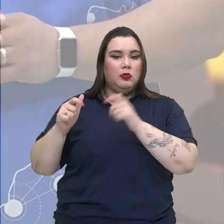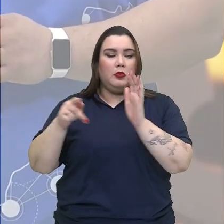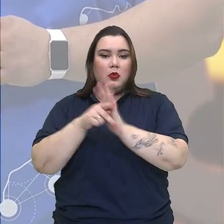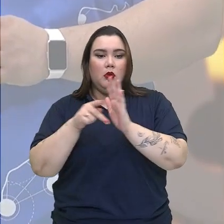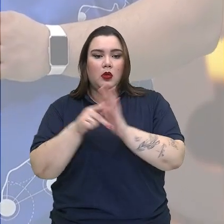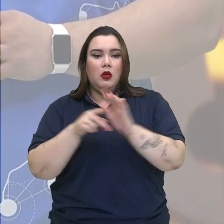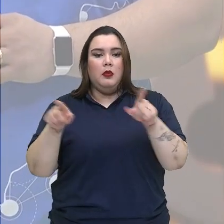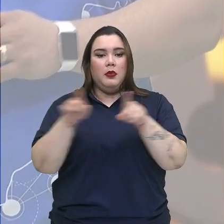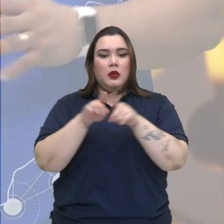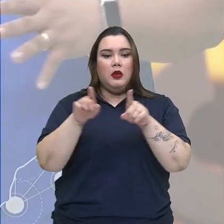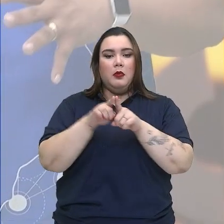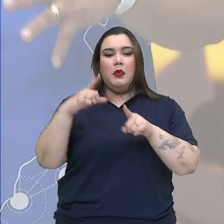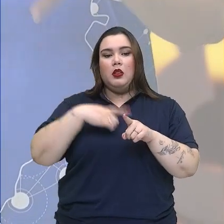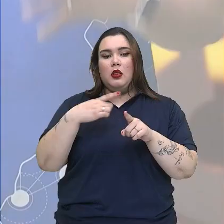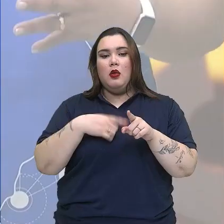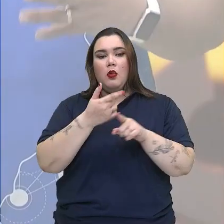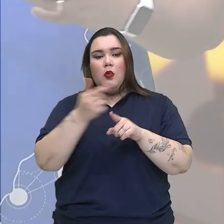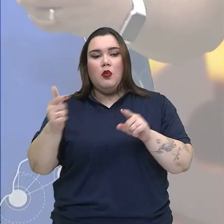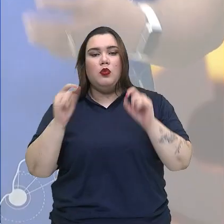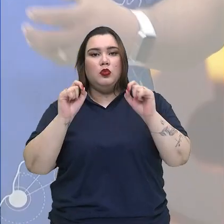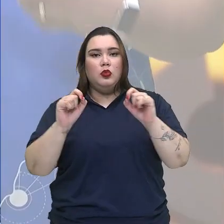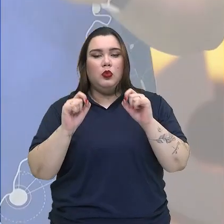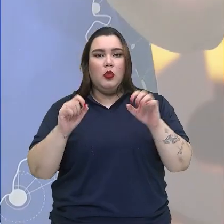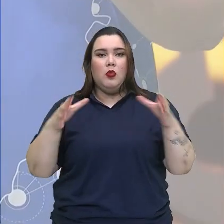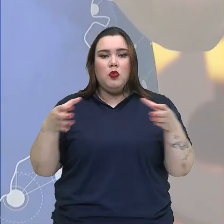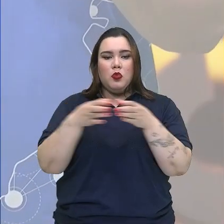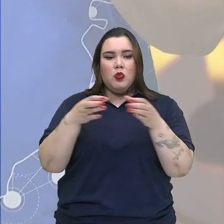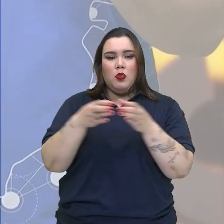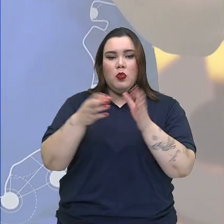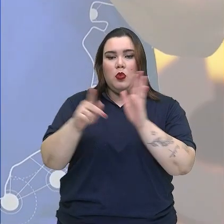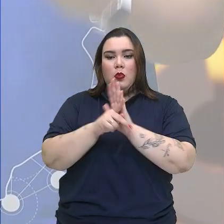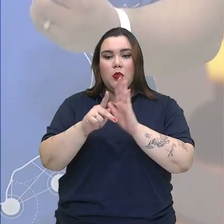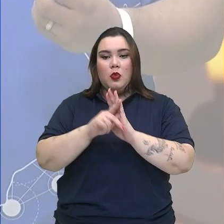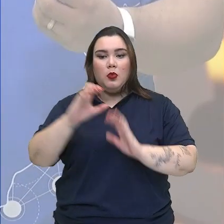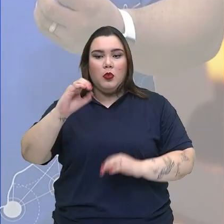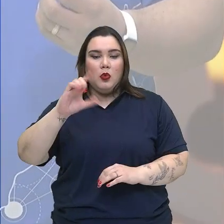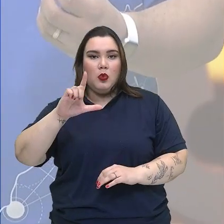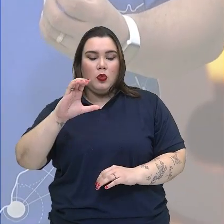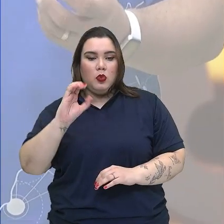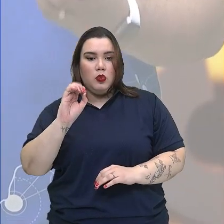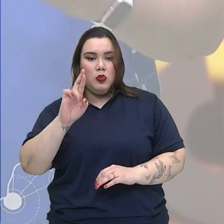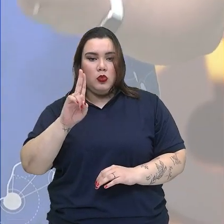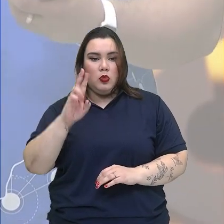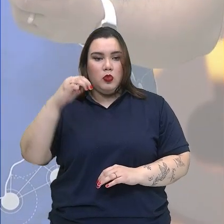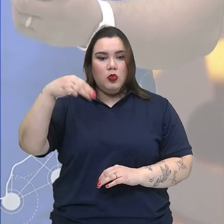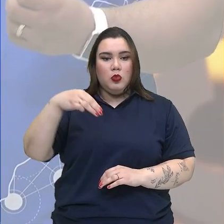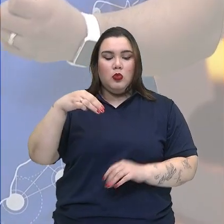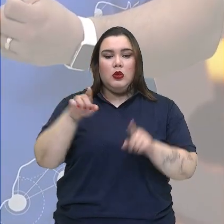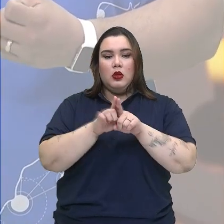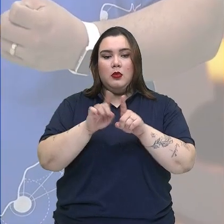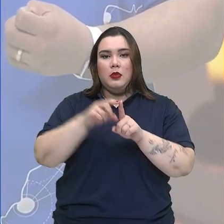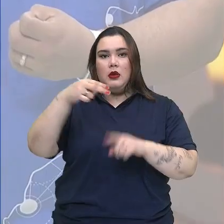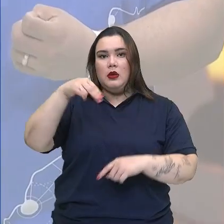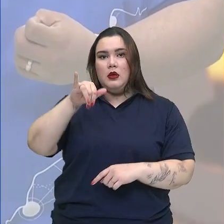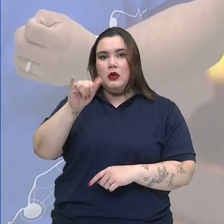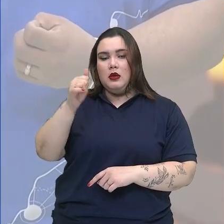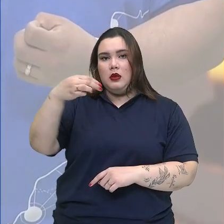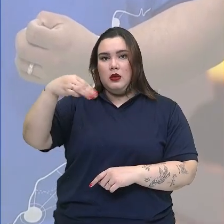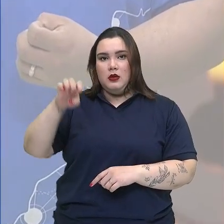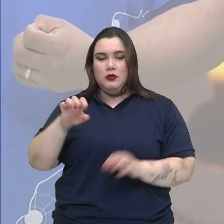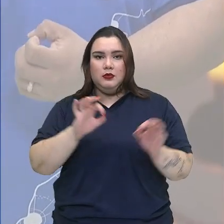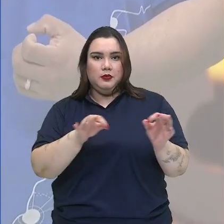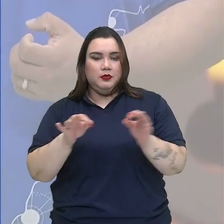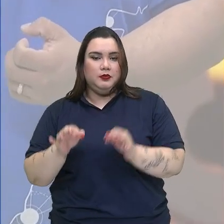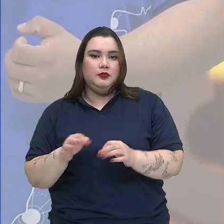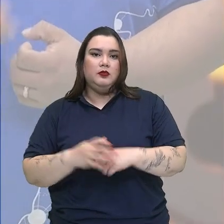ou Akan. Tá? Então, essas divindades normalmente estavam ligadas, muitas vezes, a essa questão da ancestralidade, mas também podiam estar